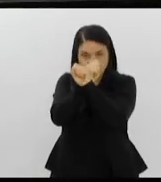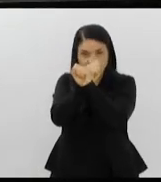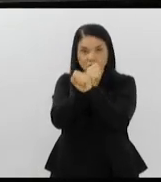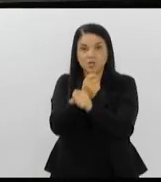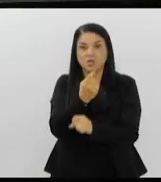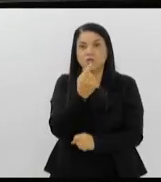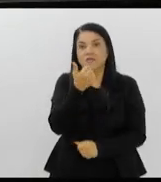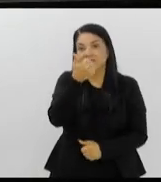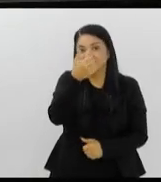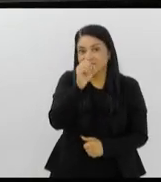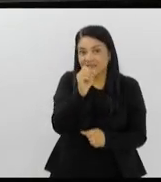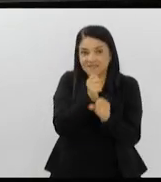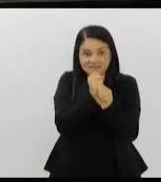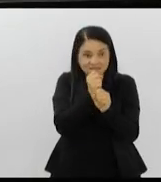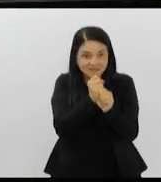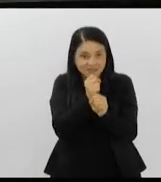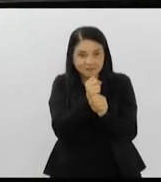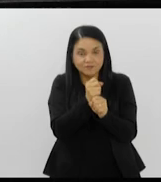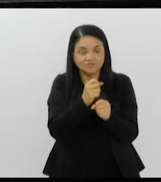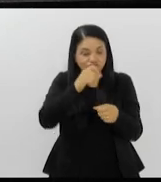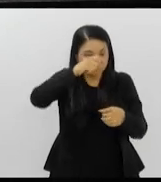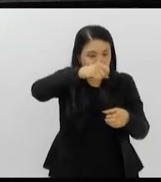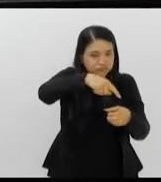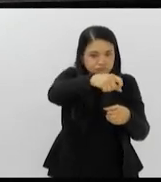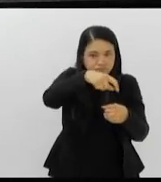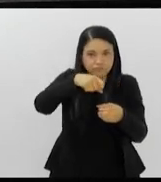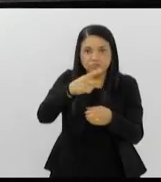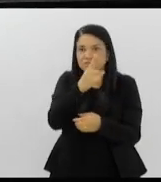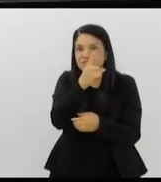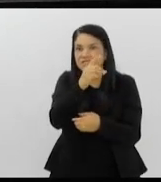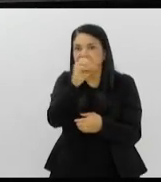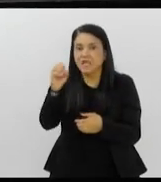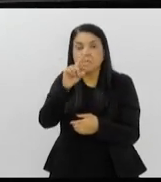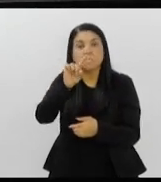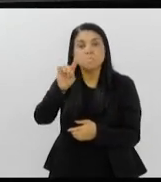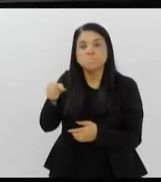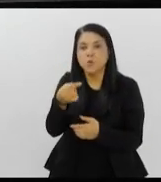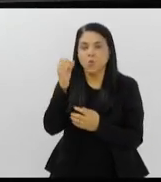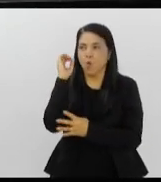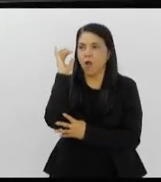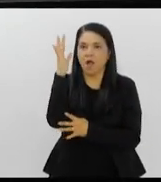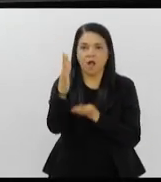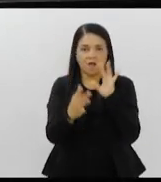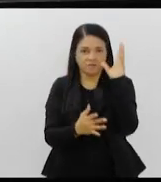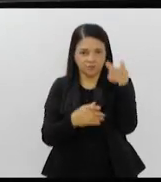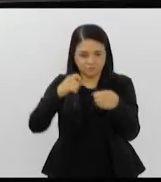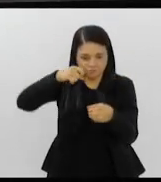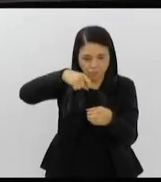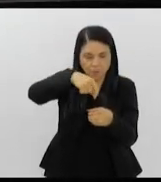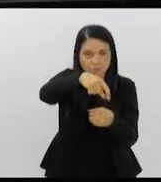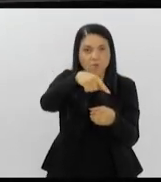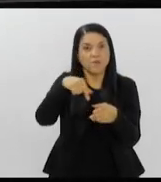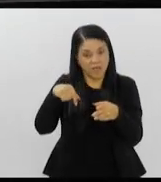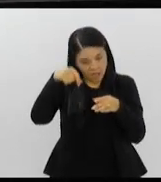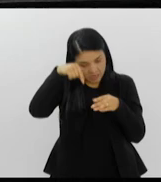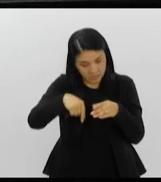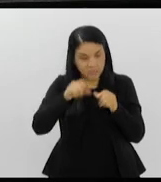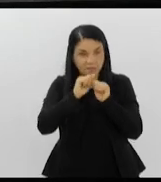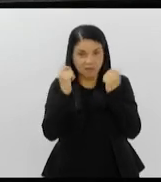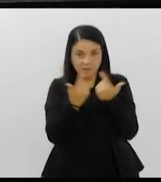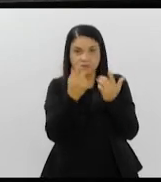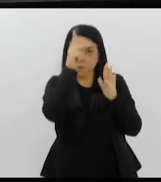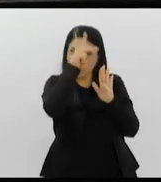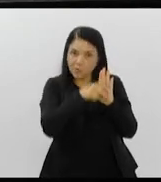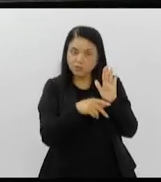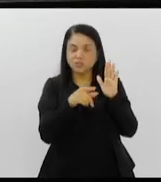uma década, plantaram mais de 100 mil árvores. A gente tem um projeto aqui na casa também para que estes sejam incluídos nos